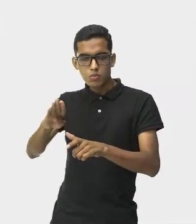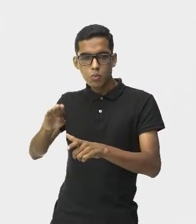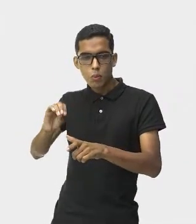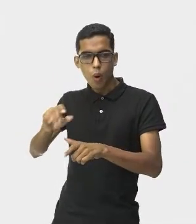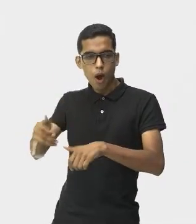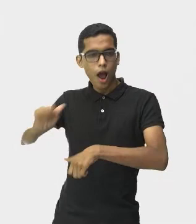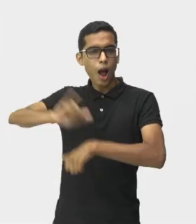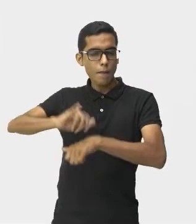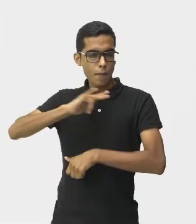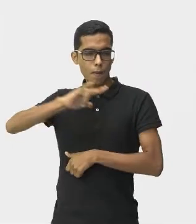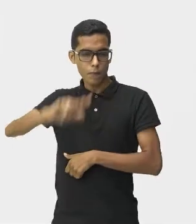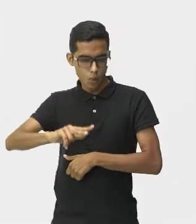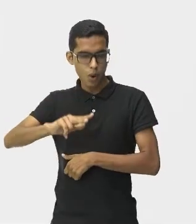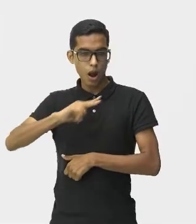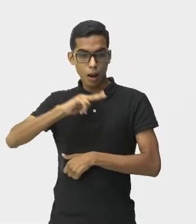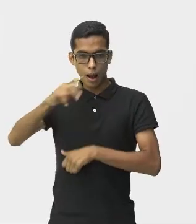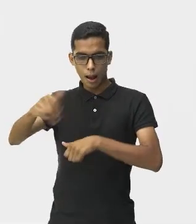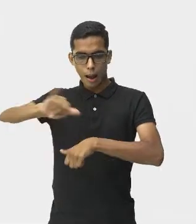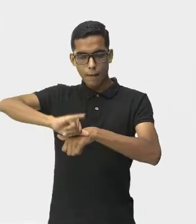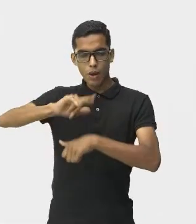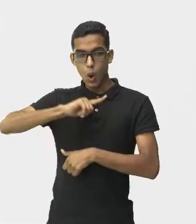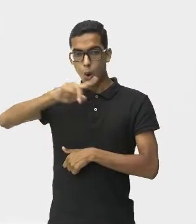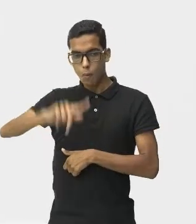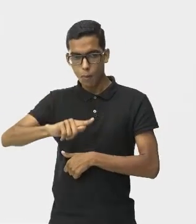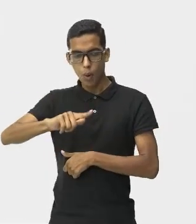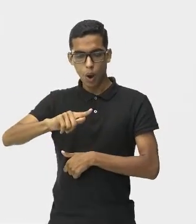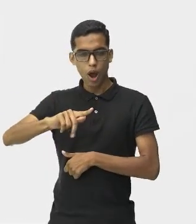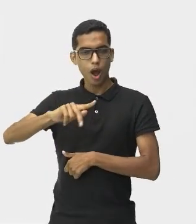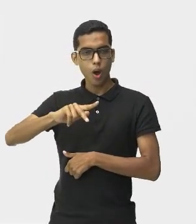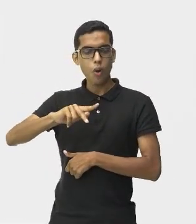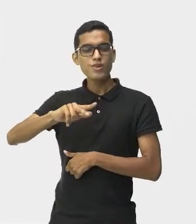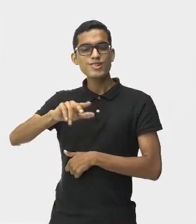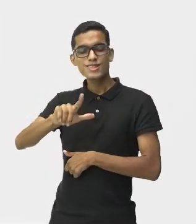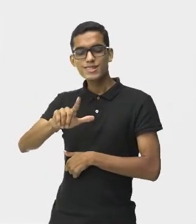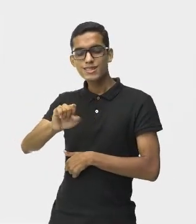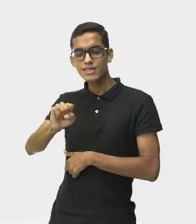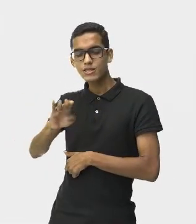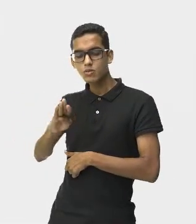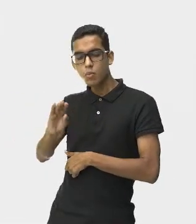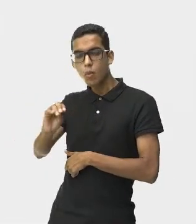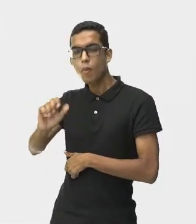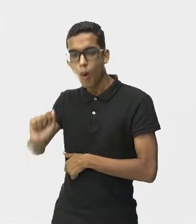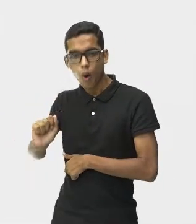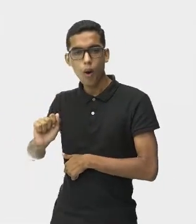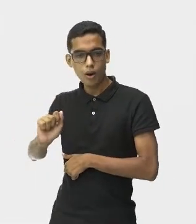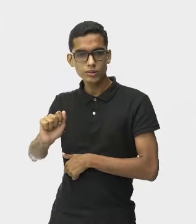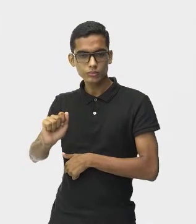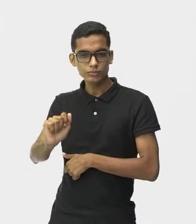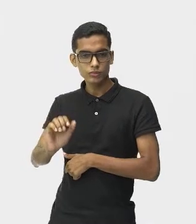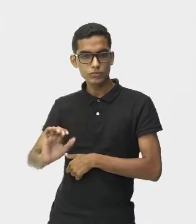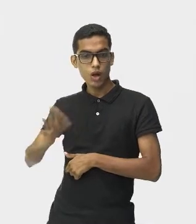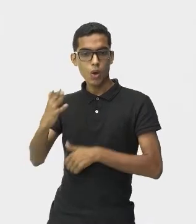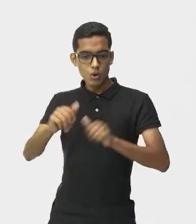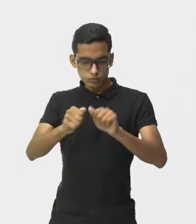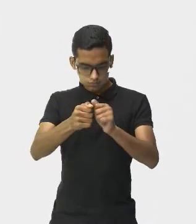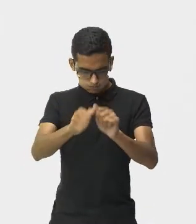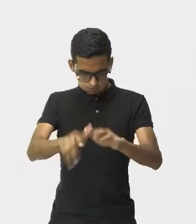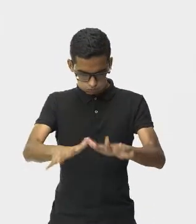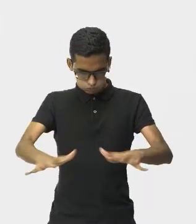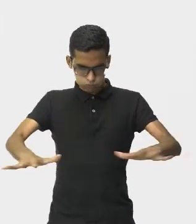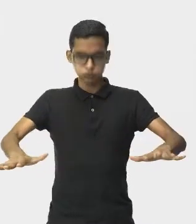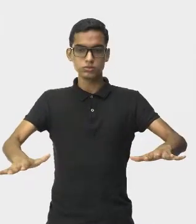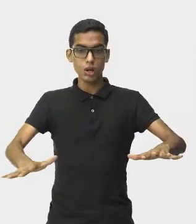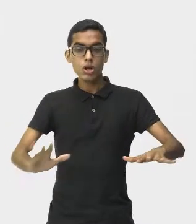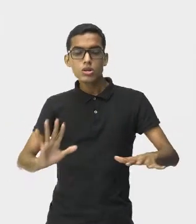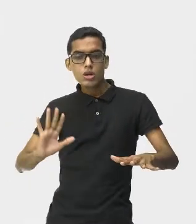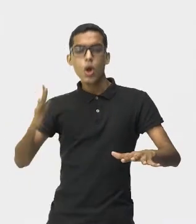gente? Esse terremoto agravou ainda mais a crise que já havia se instaurado